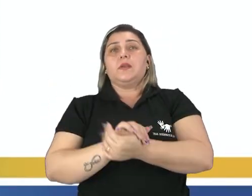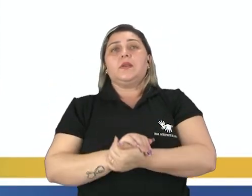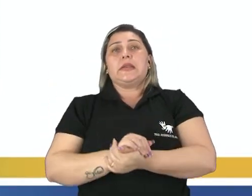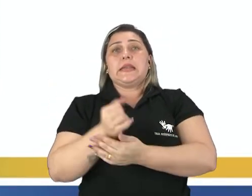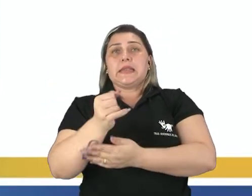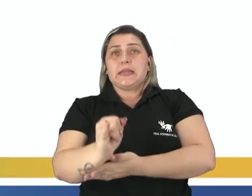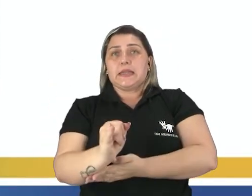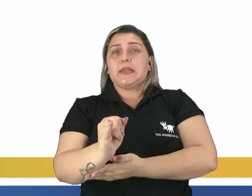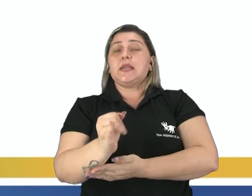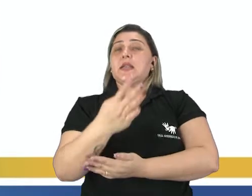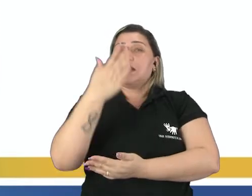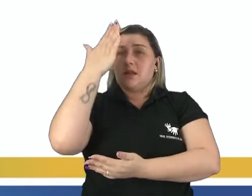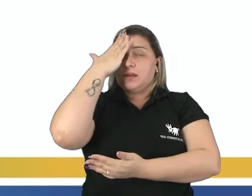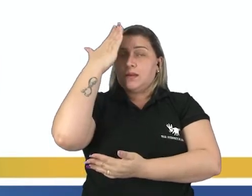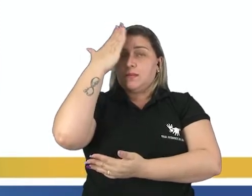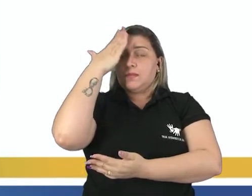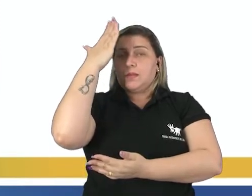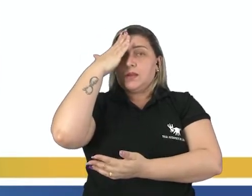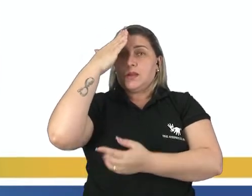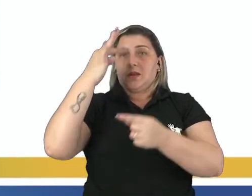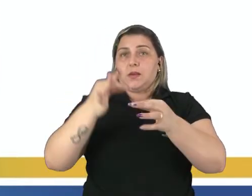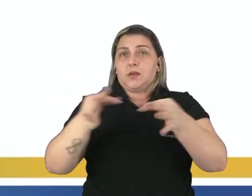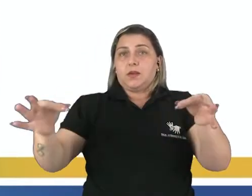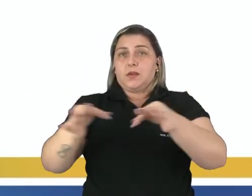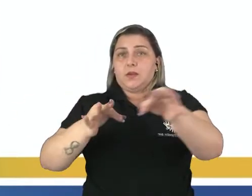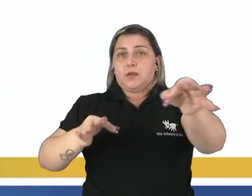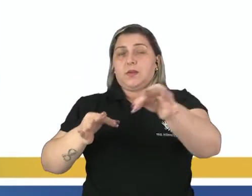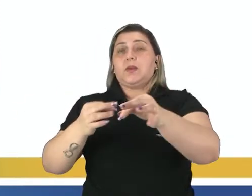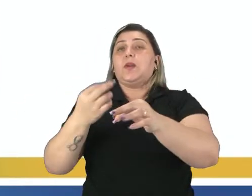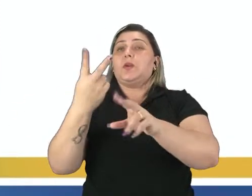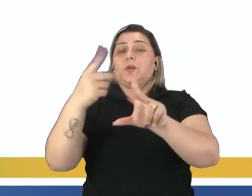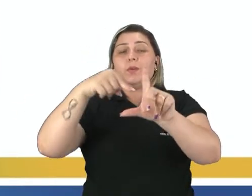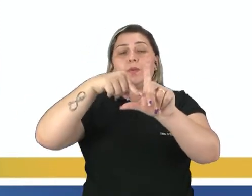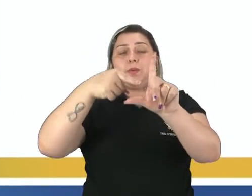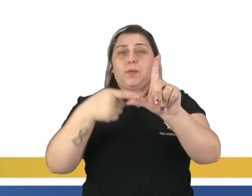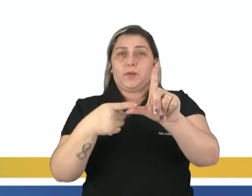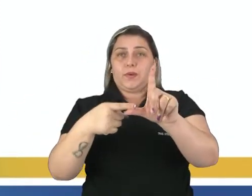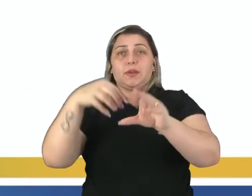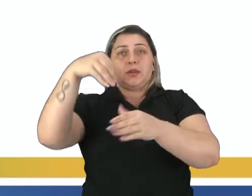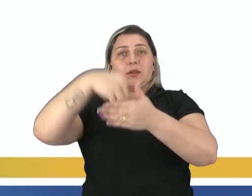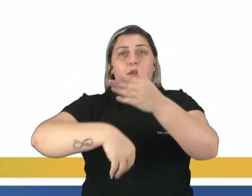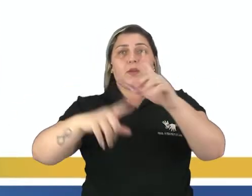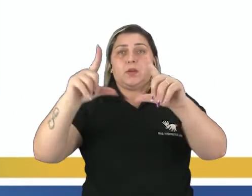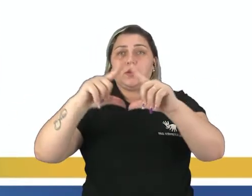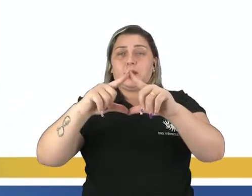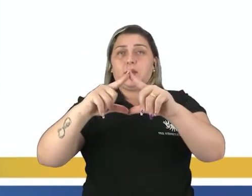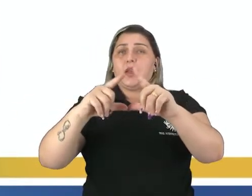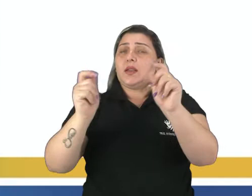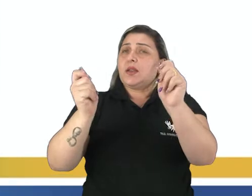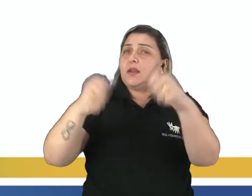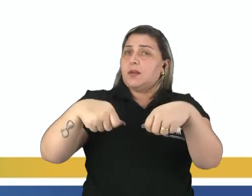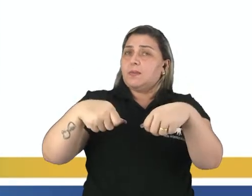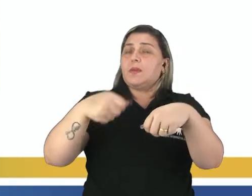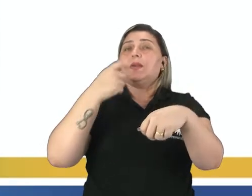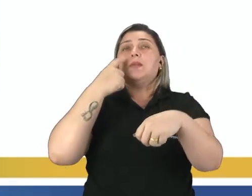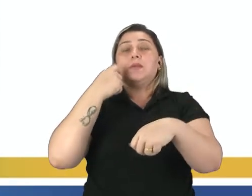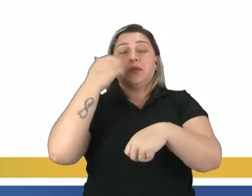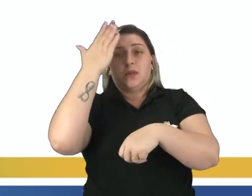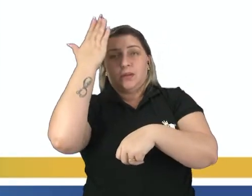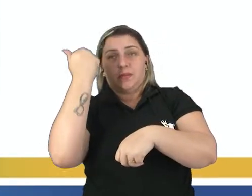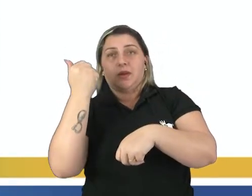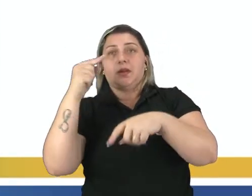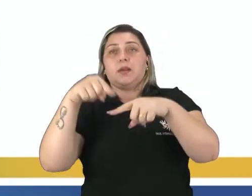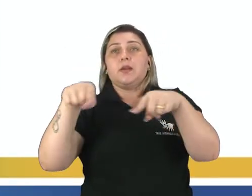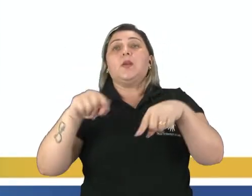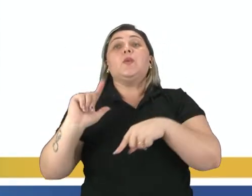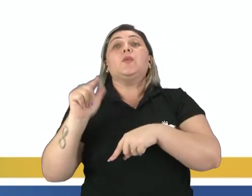se conhecermos as medidas de dois ângulos internos de um triângulo, nós somos capazes de descobrir a